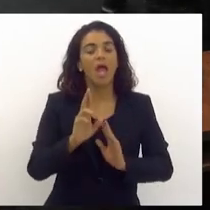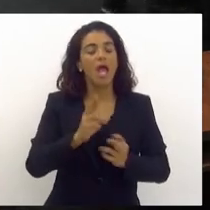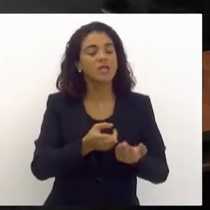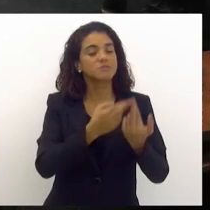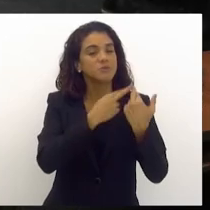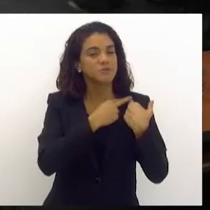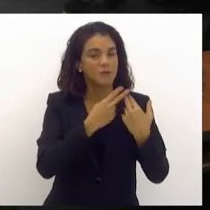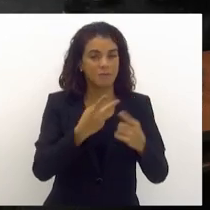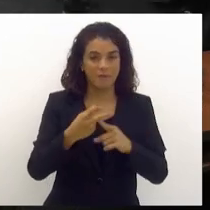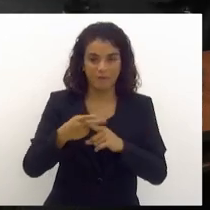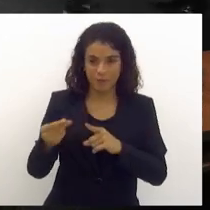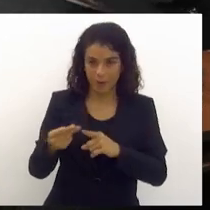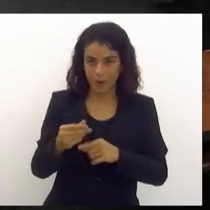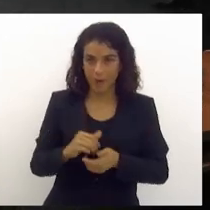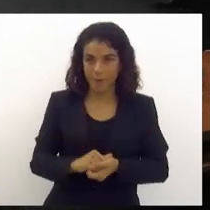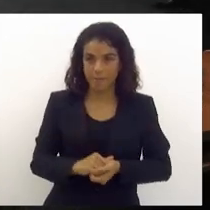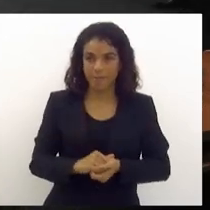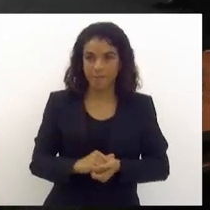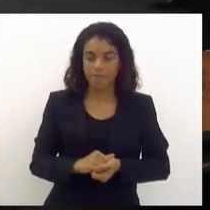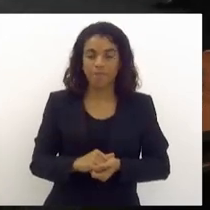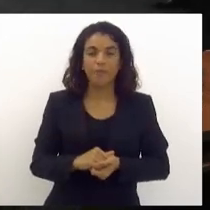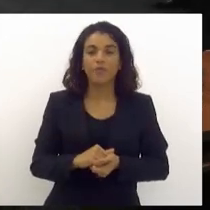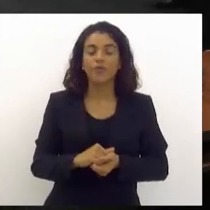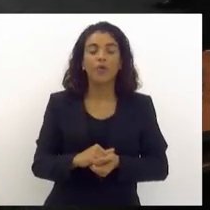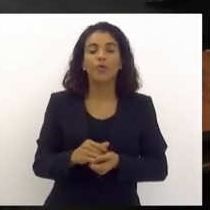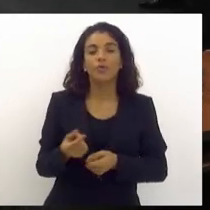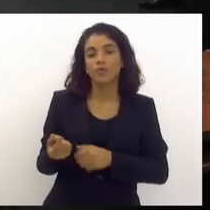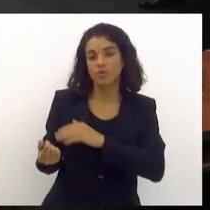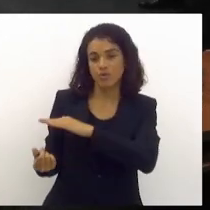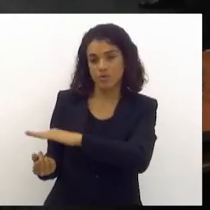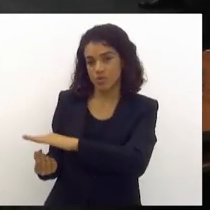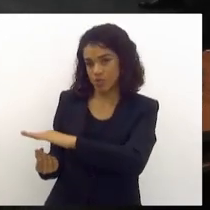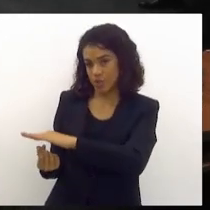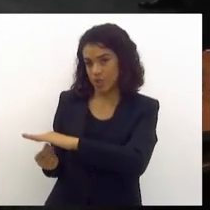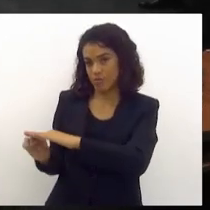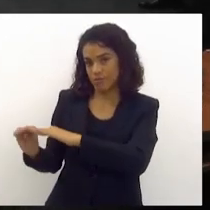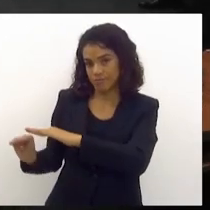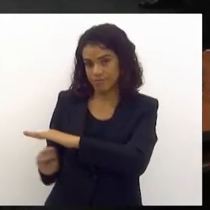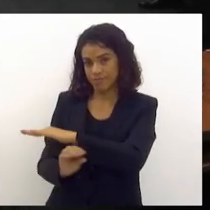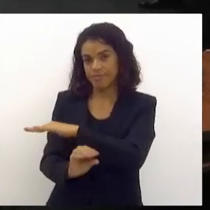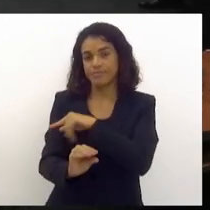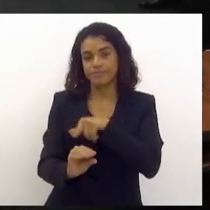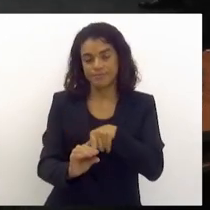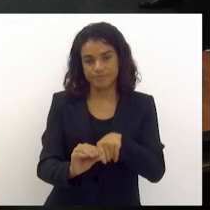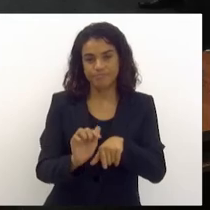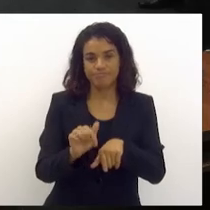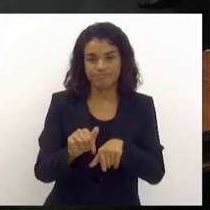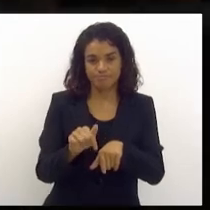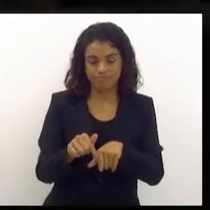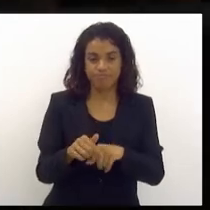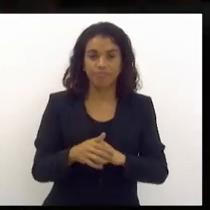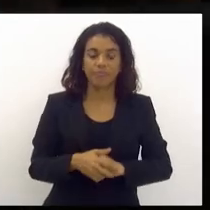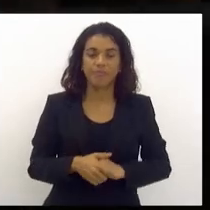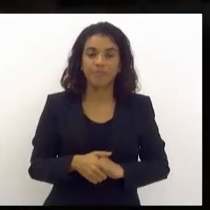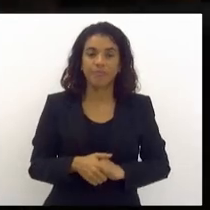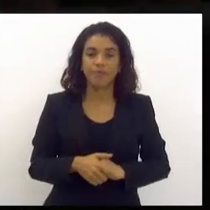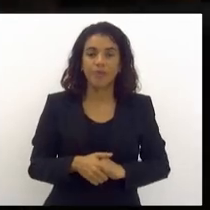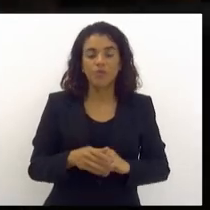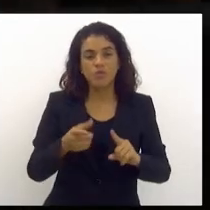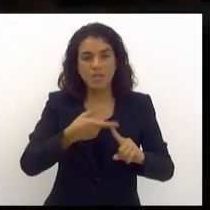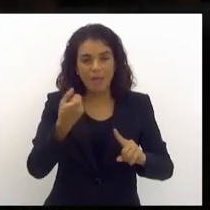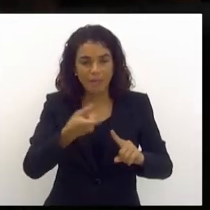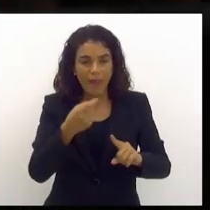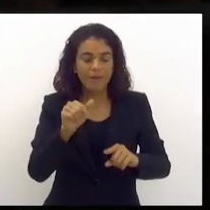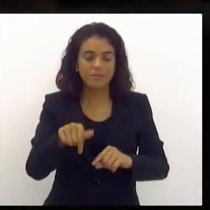vitória, que foi a retirada do fundo, né, dos ataques do governo de Cláudio Castro.